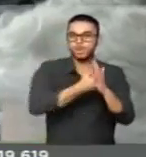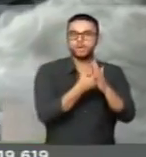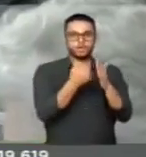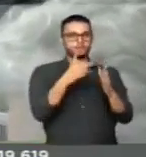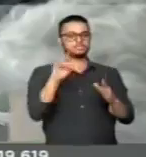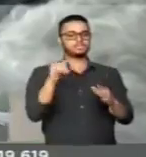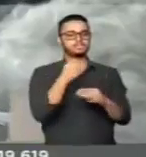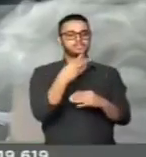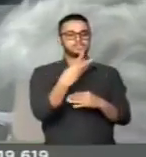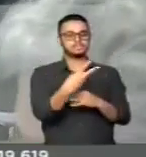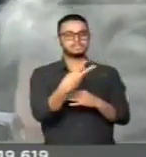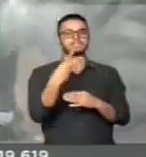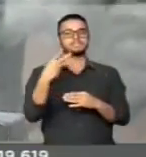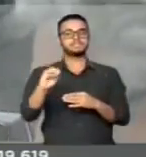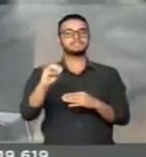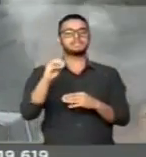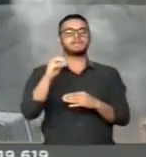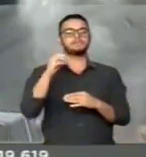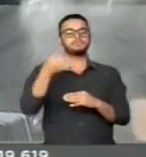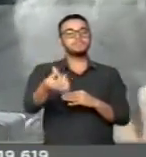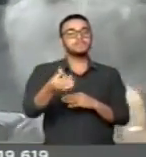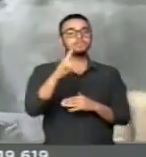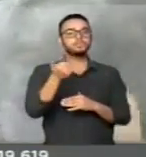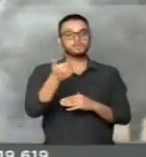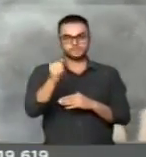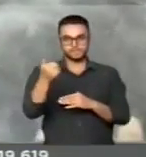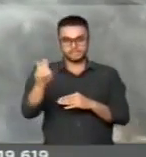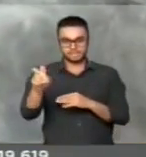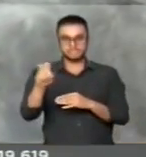30/6/2015, com saldo de